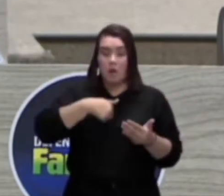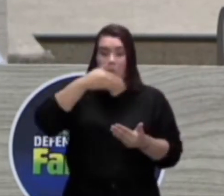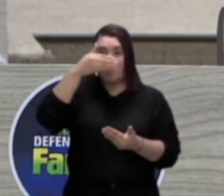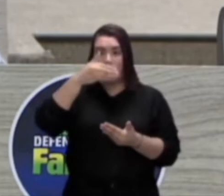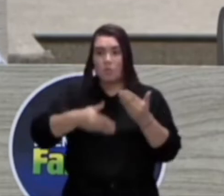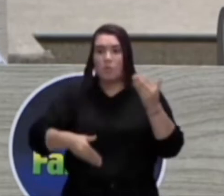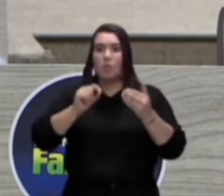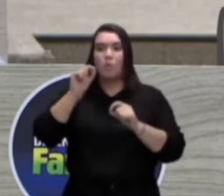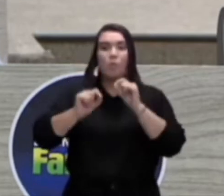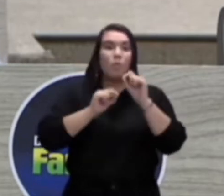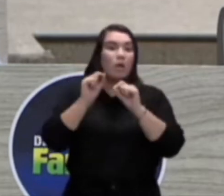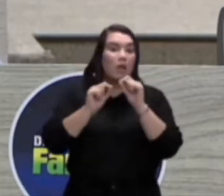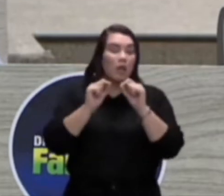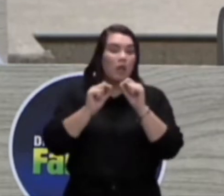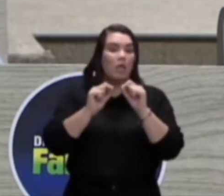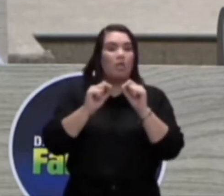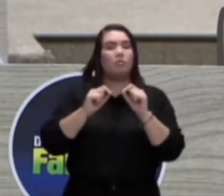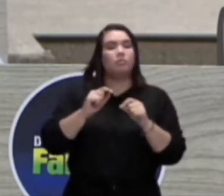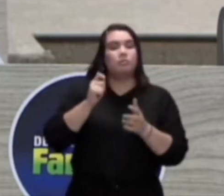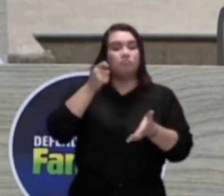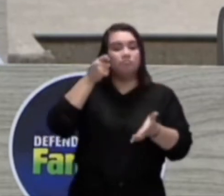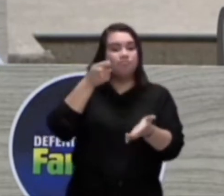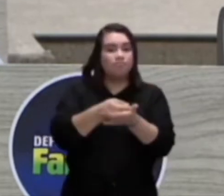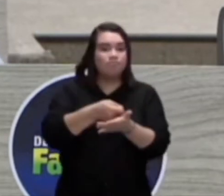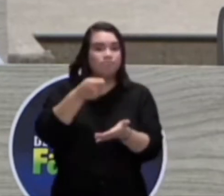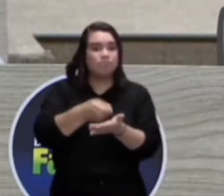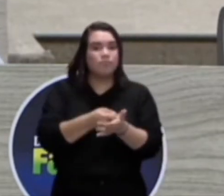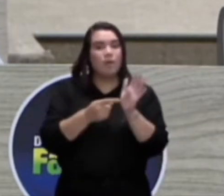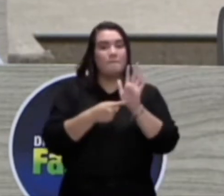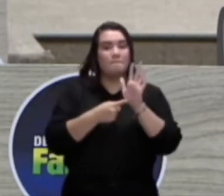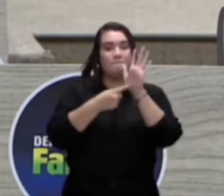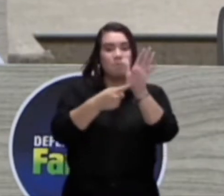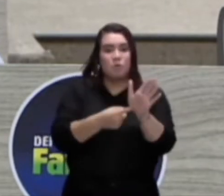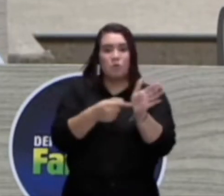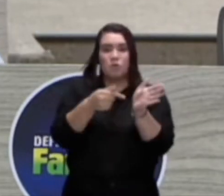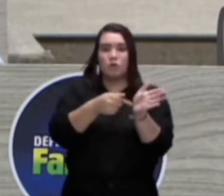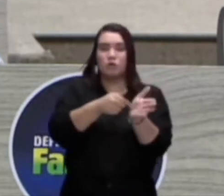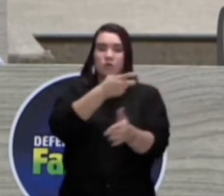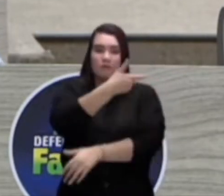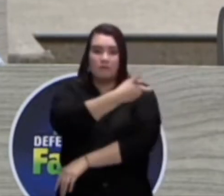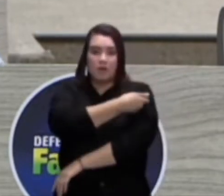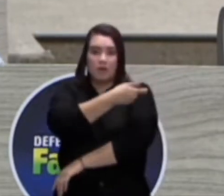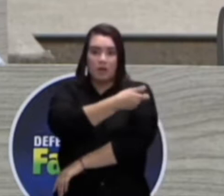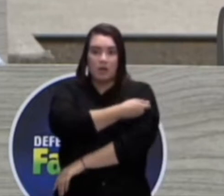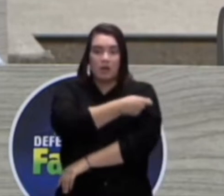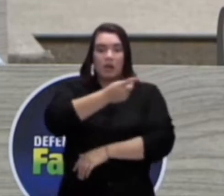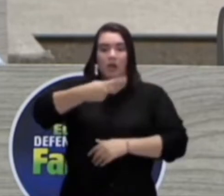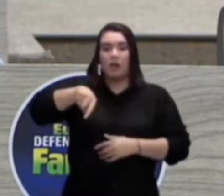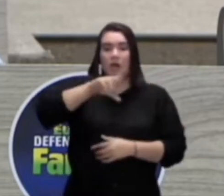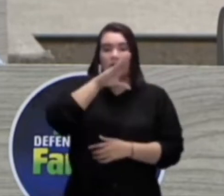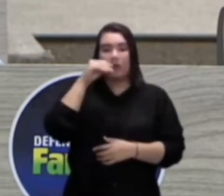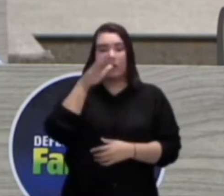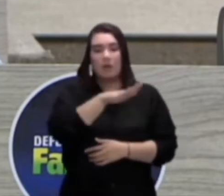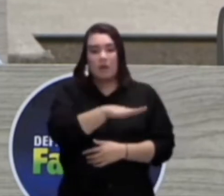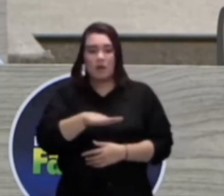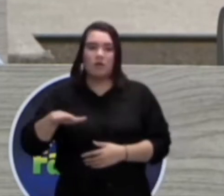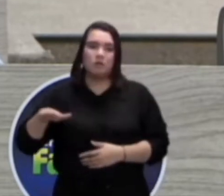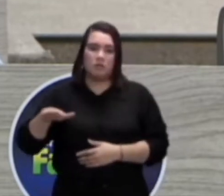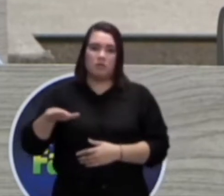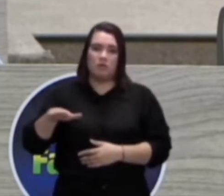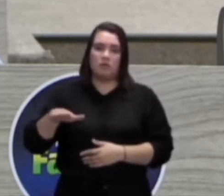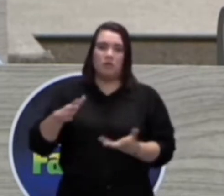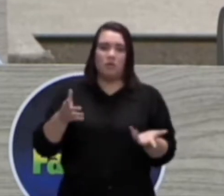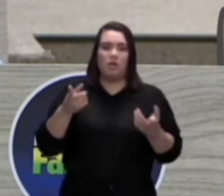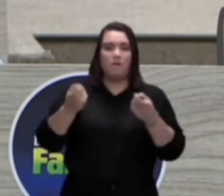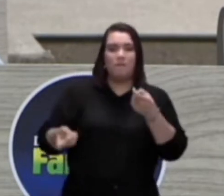a exigência, presidente, do comprovante de vacinação ao público infantil à Covid-19 para